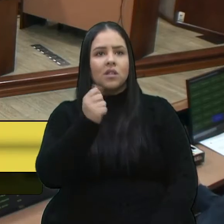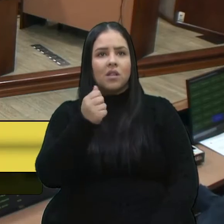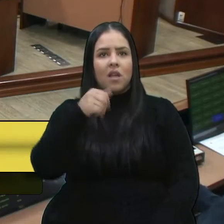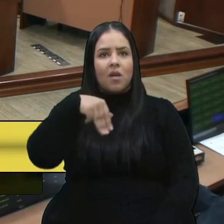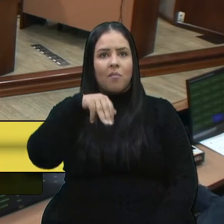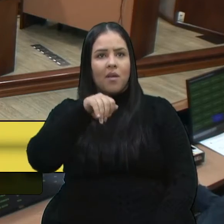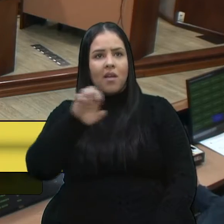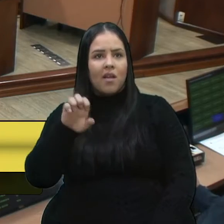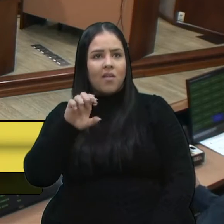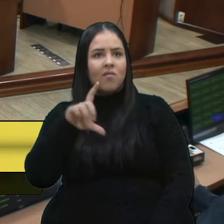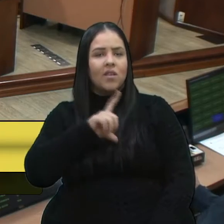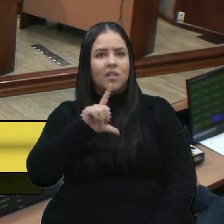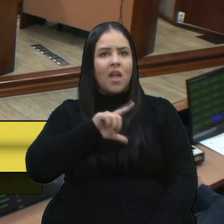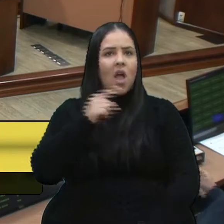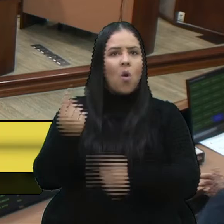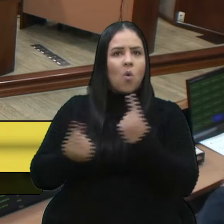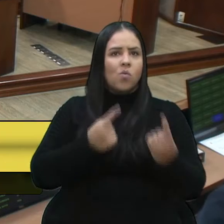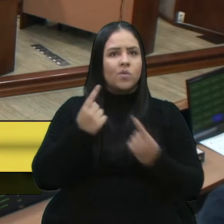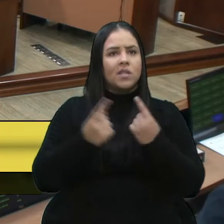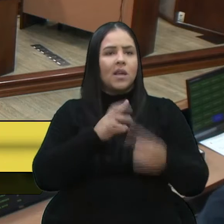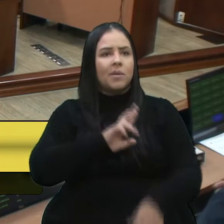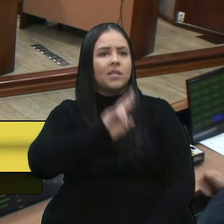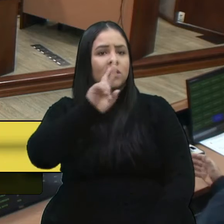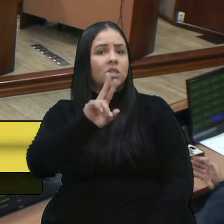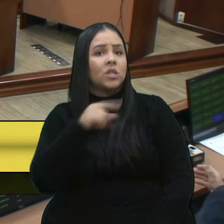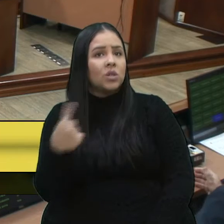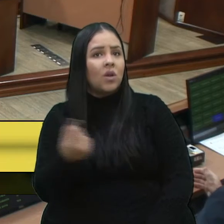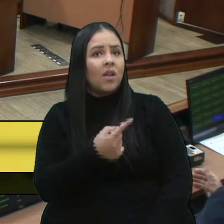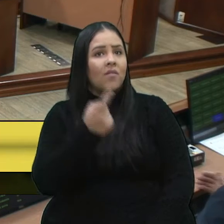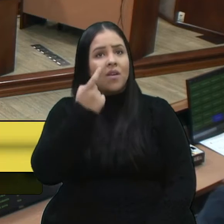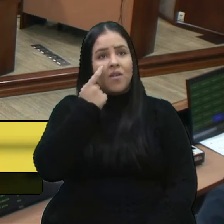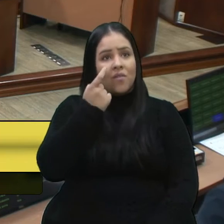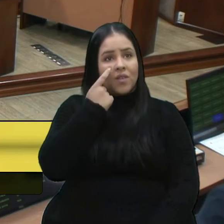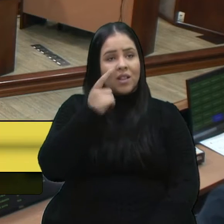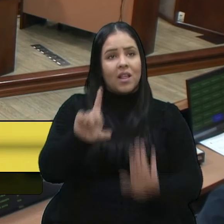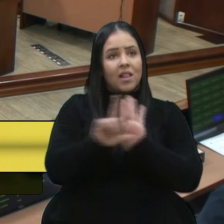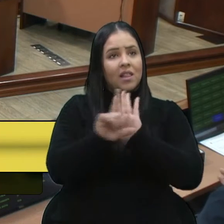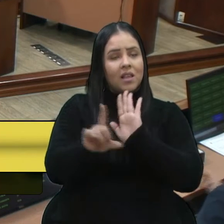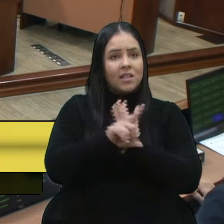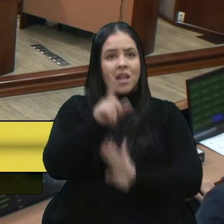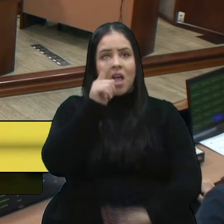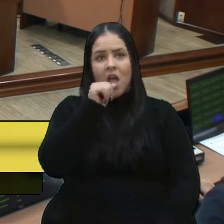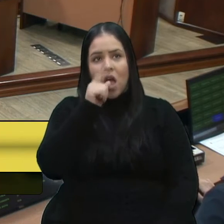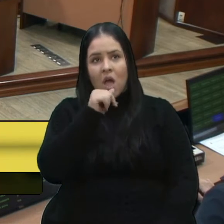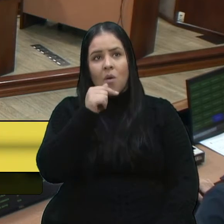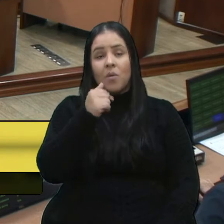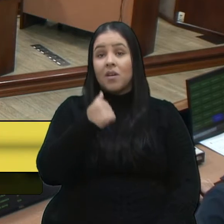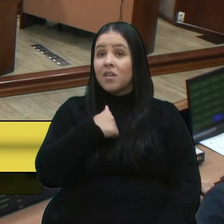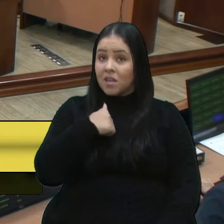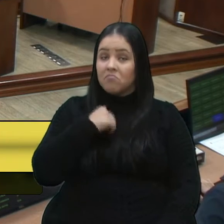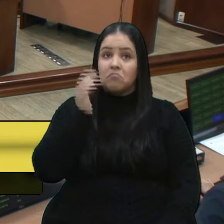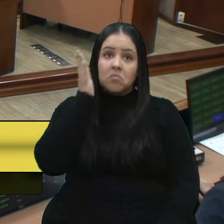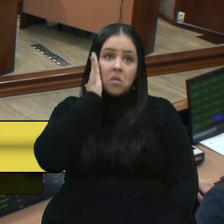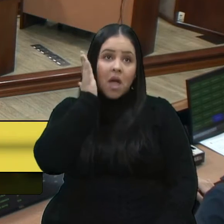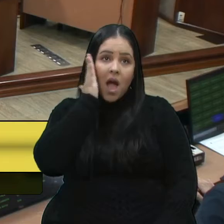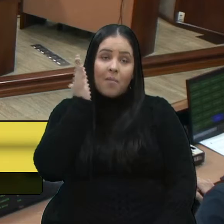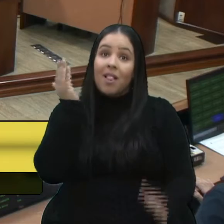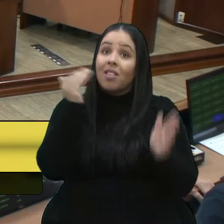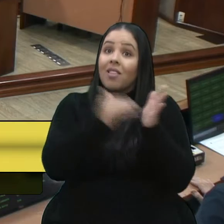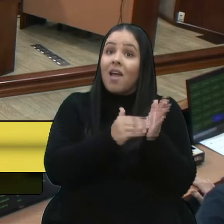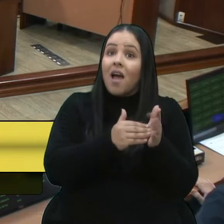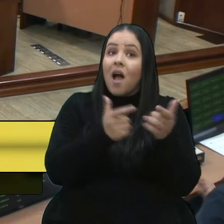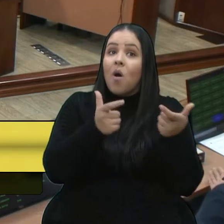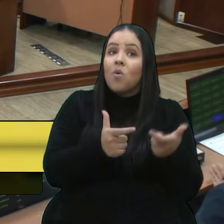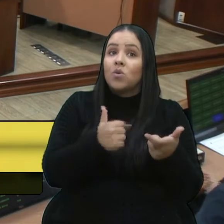mais alguns representantes, e a gente vai abordar exatamente a questão da Lei das Águas. E, até onde eu saiba, né,